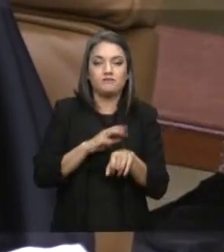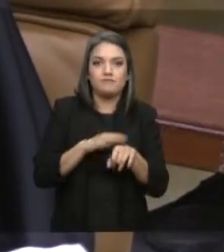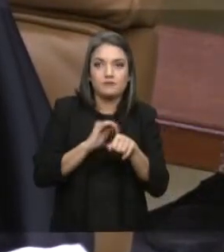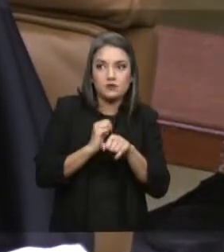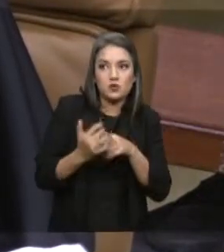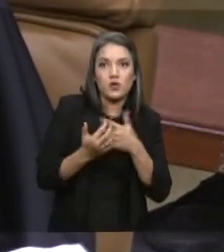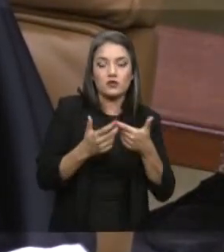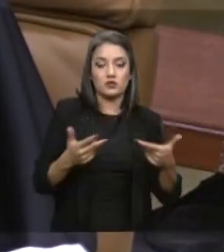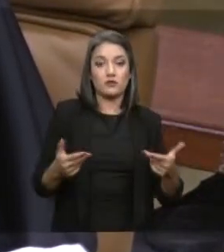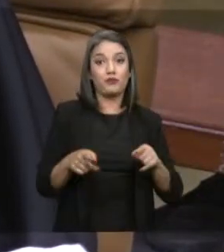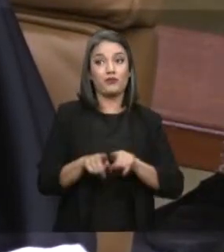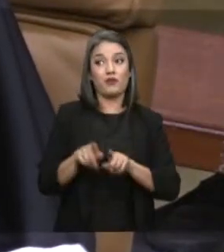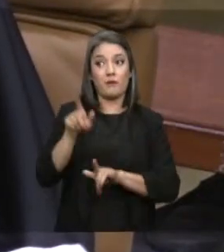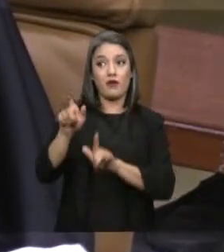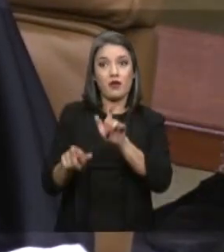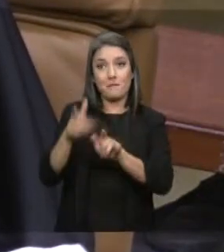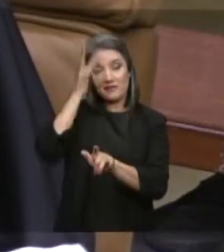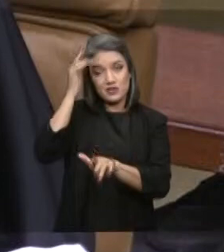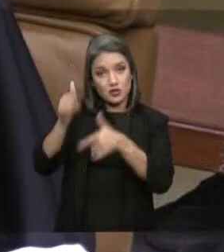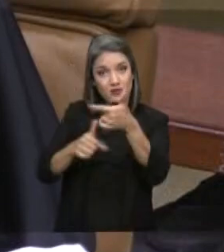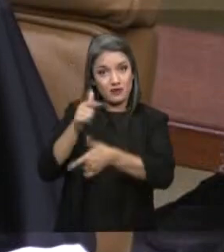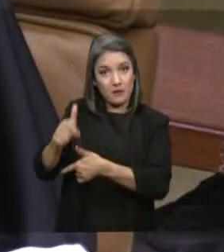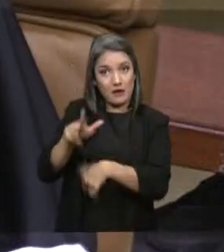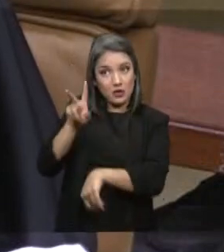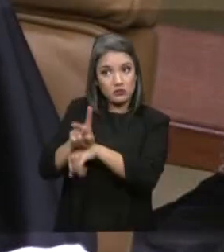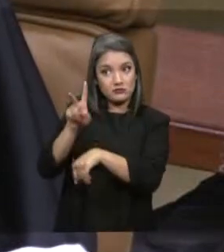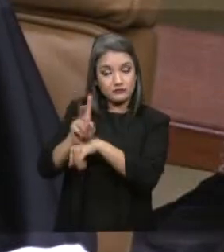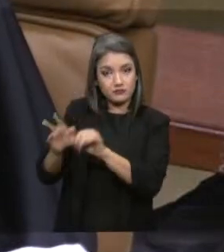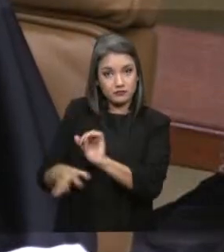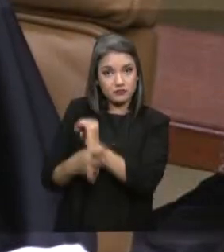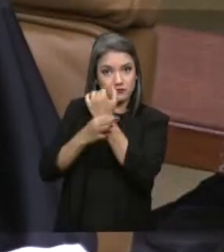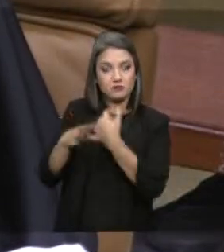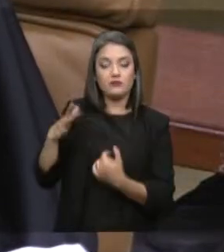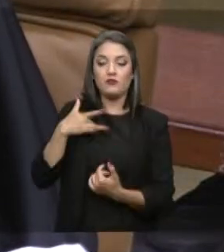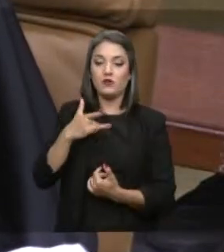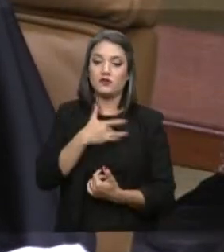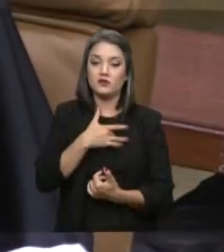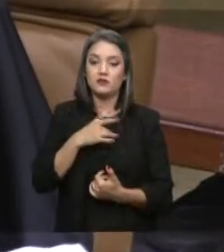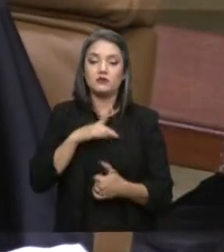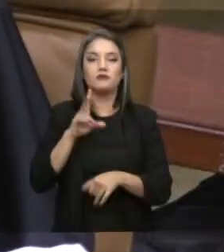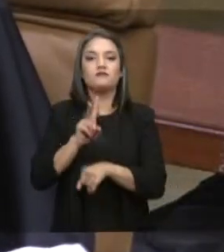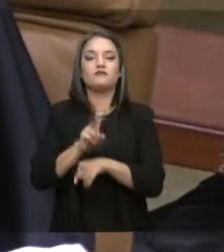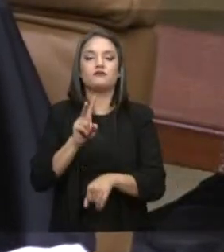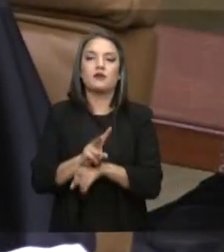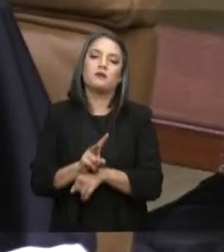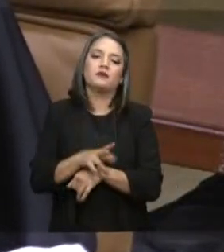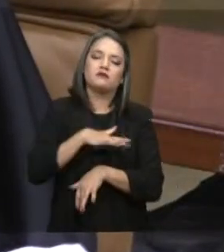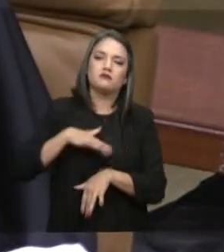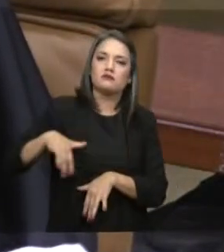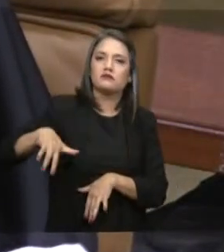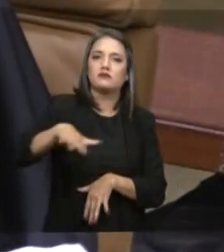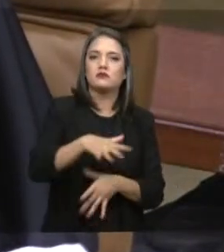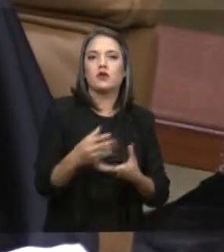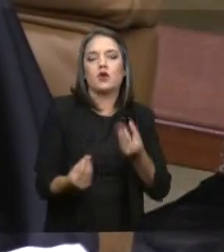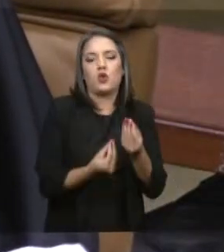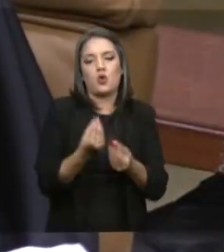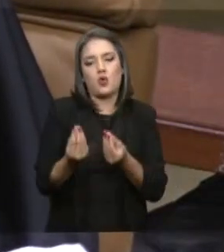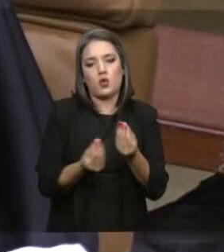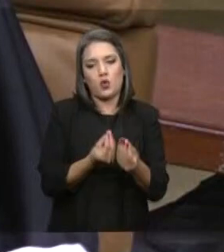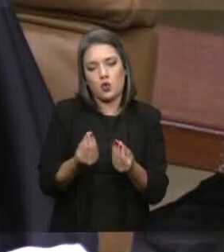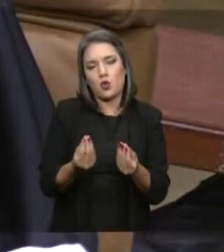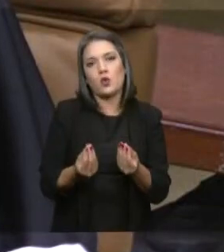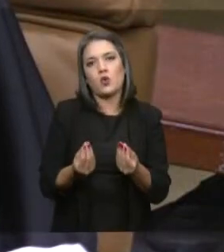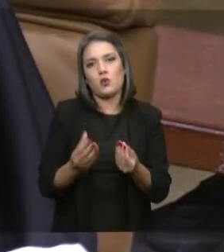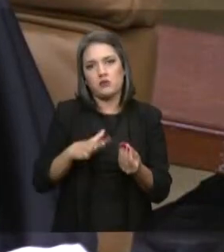saúde do Trabalhador a fim de colaborar na proteção do meio ambiente e obviamente também compreendido